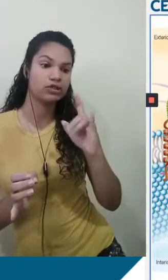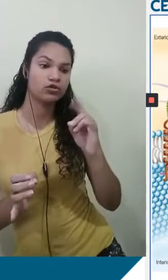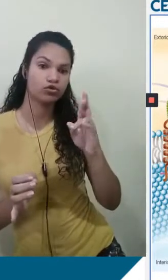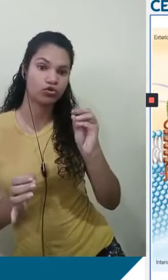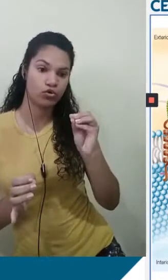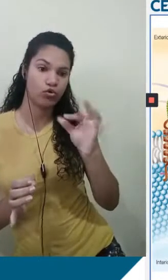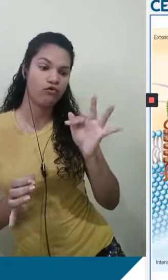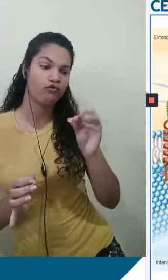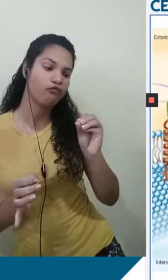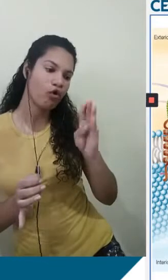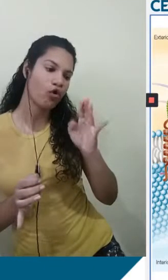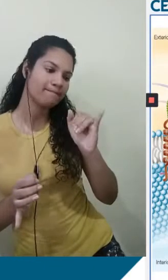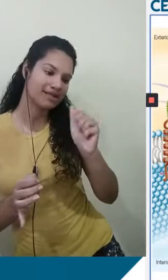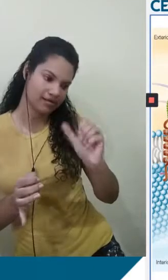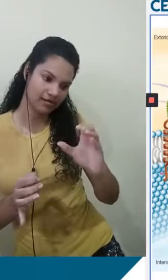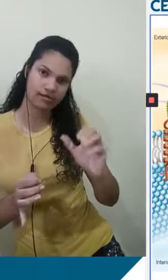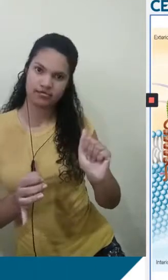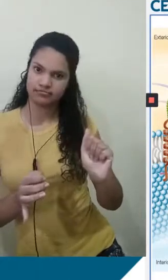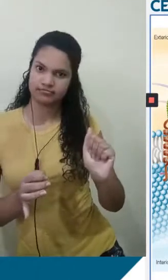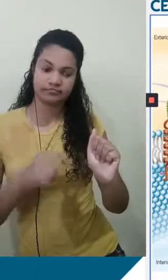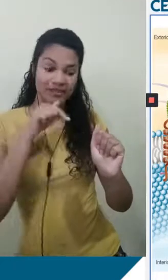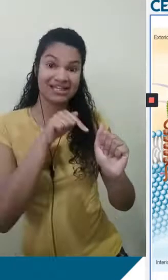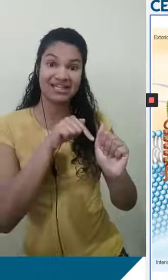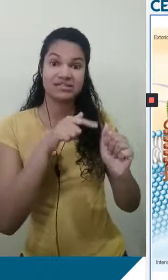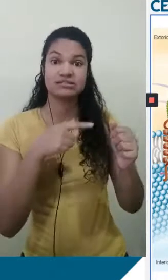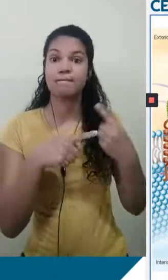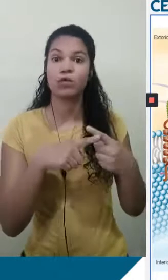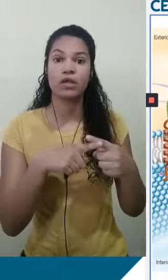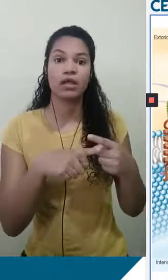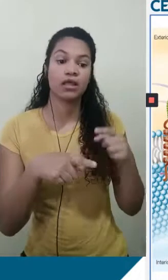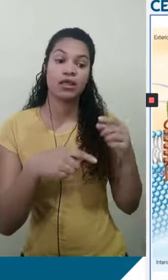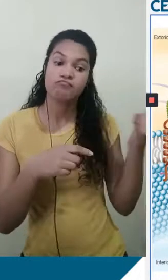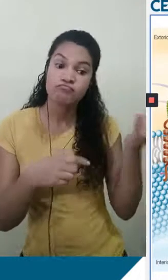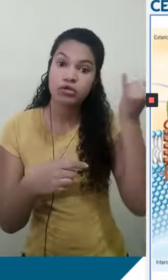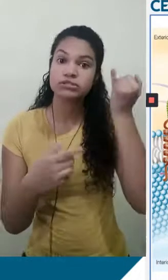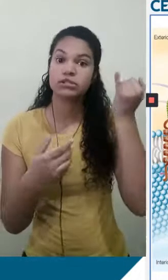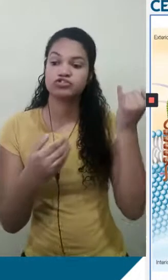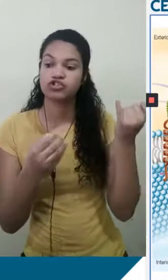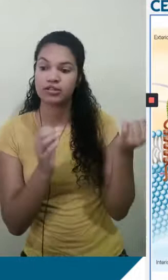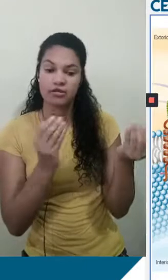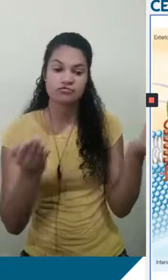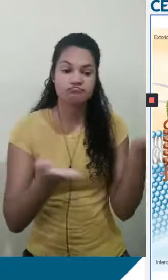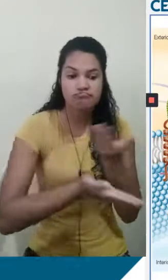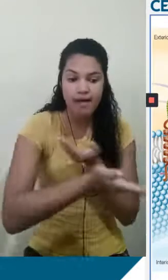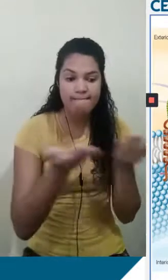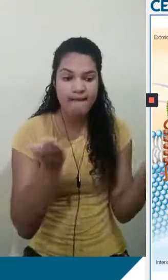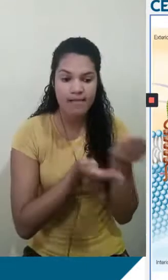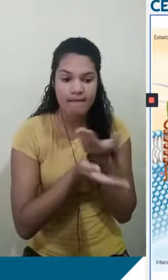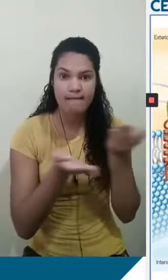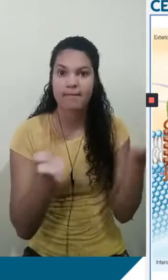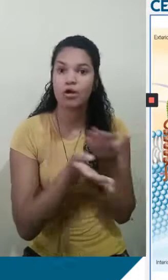dessa membrana plasmática com o exterior da célula e com o interior da célula, com o citoplasma celular e com o